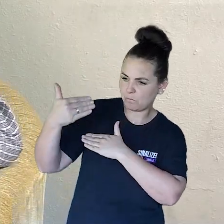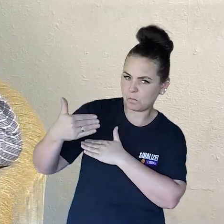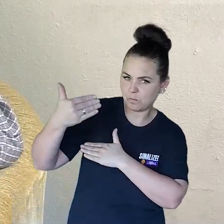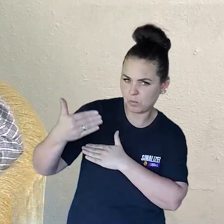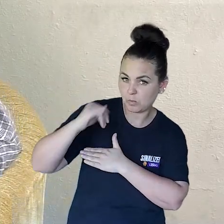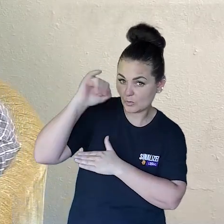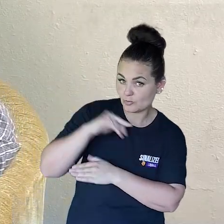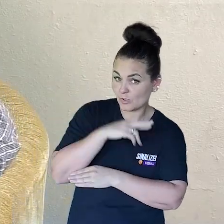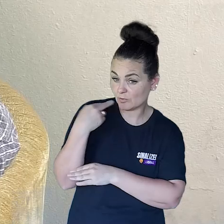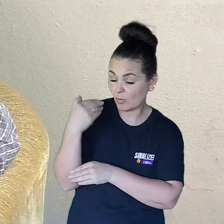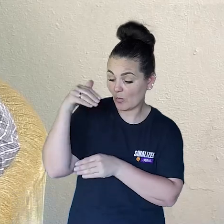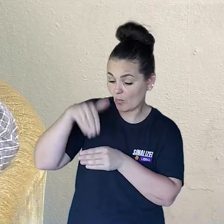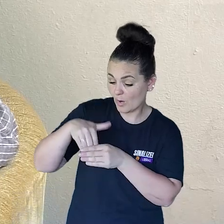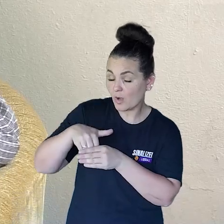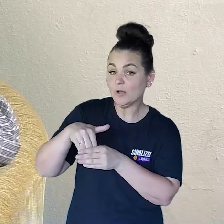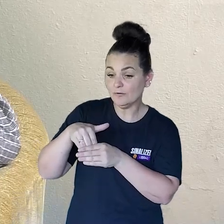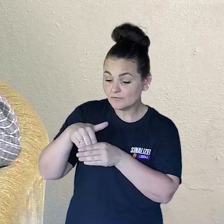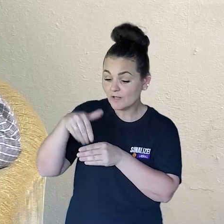eleição, ela vem